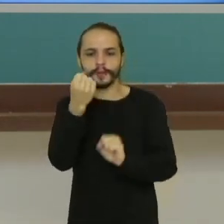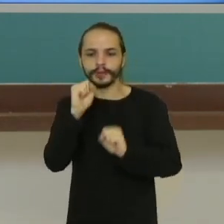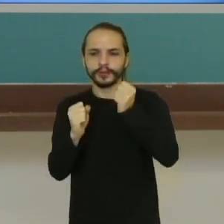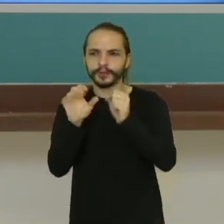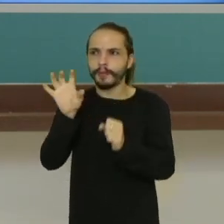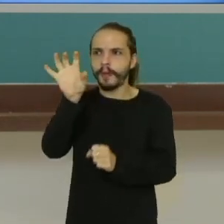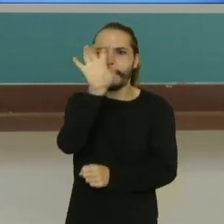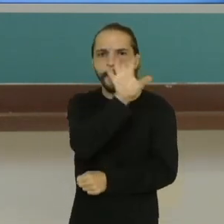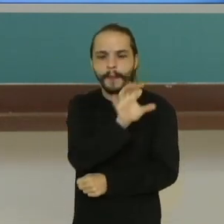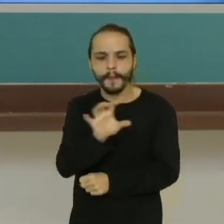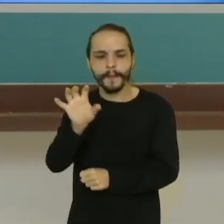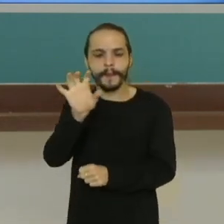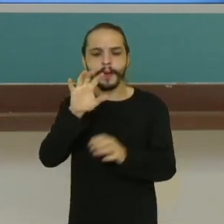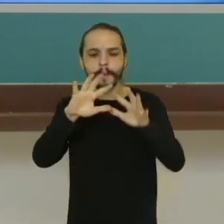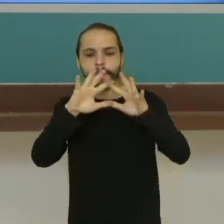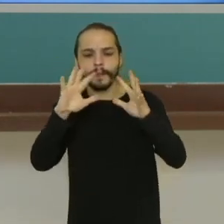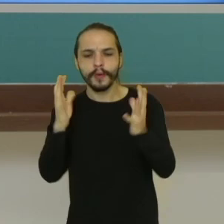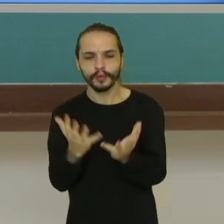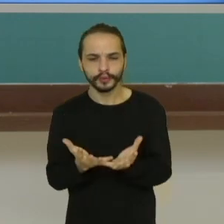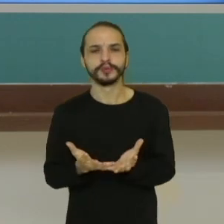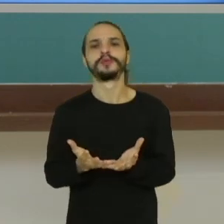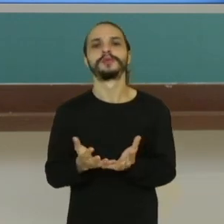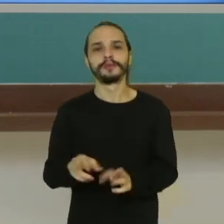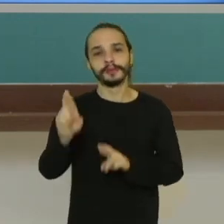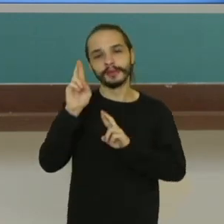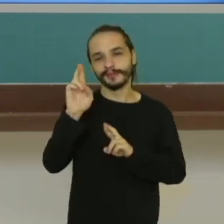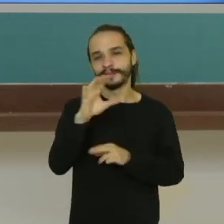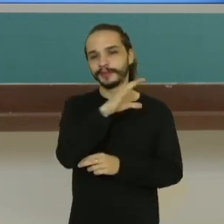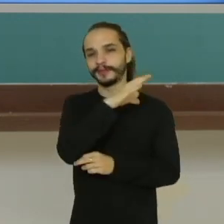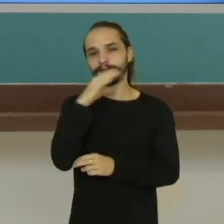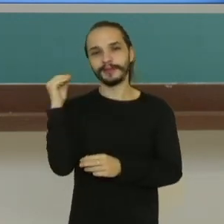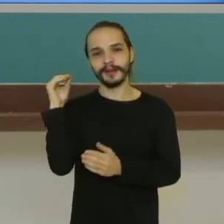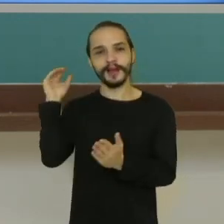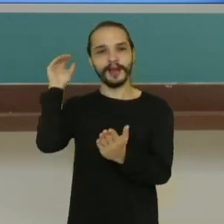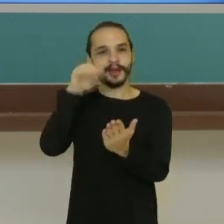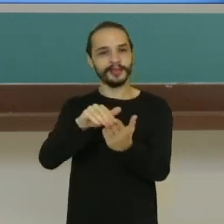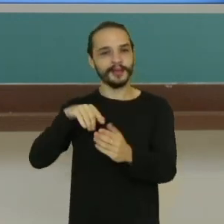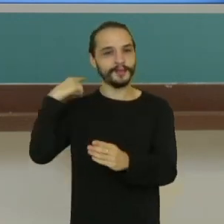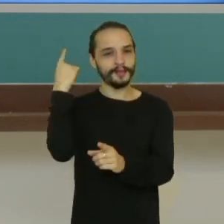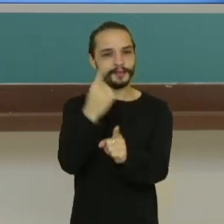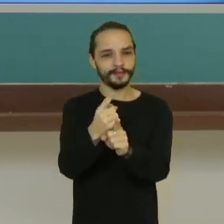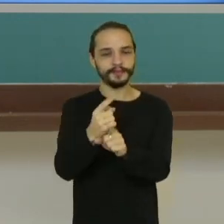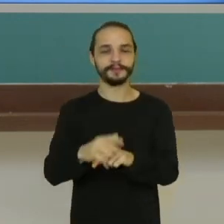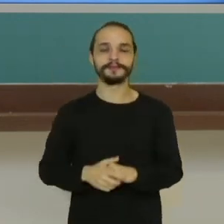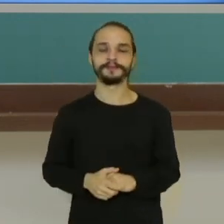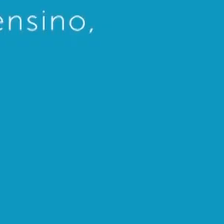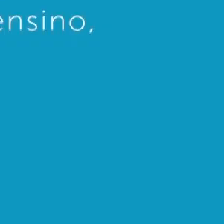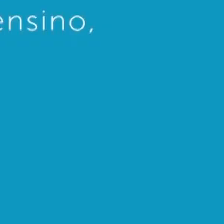distribuídos, né, os principais centros, e espero que vocês tenham gostado. Até o nosso próximo encontro.